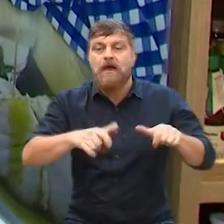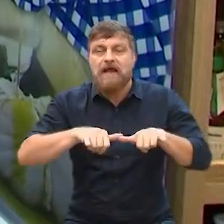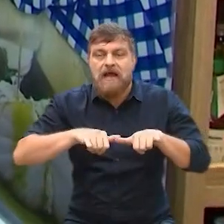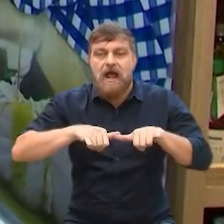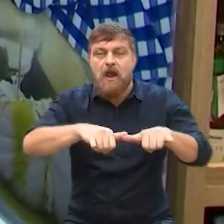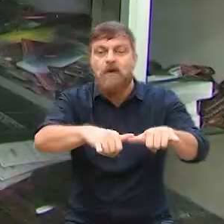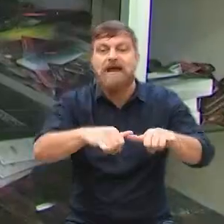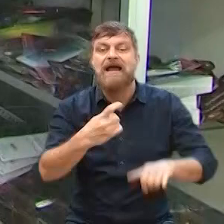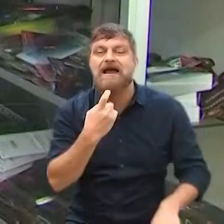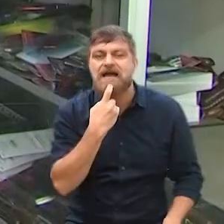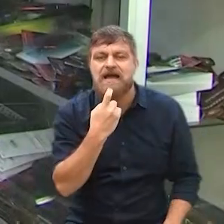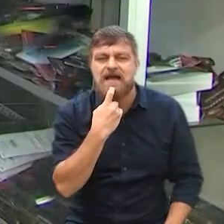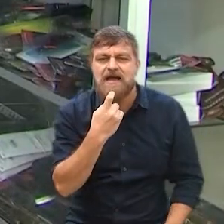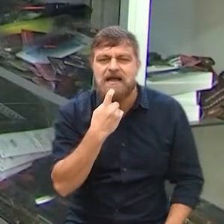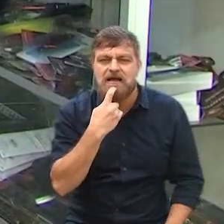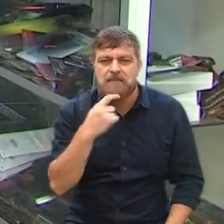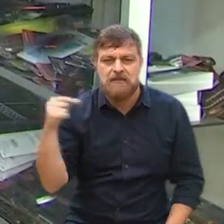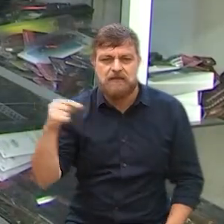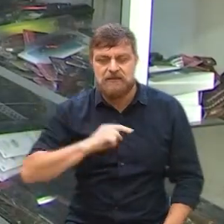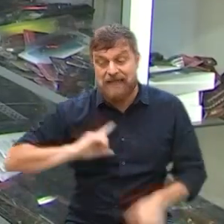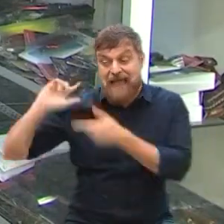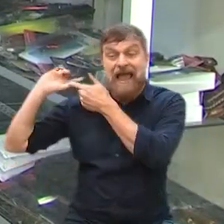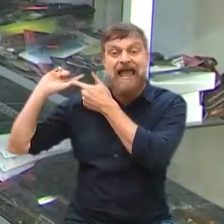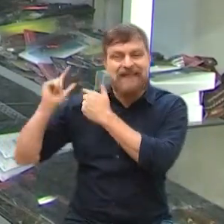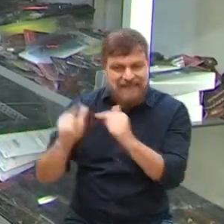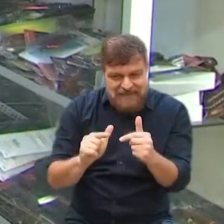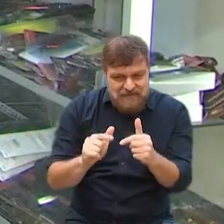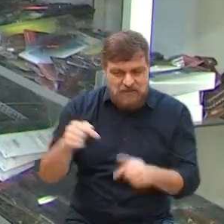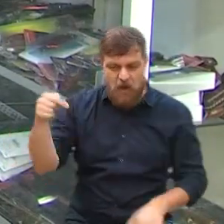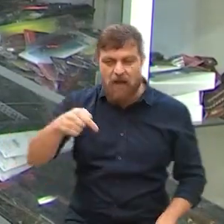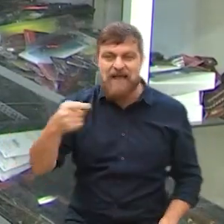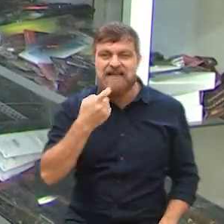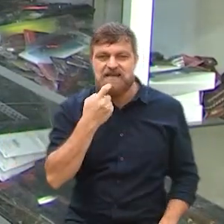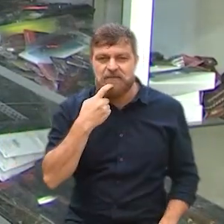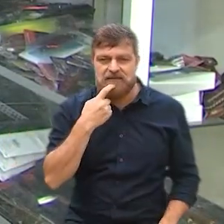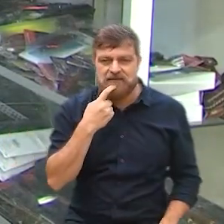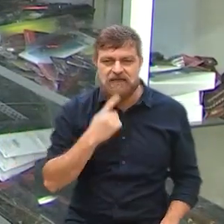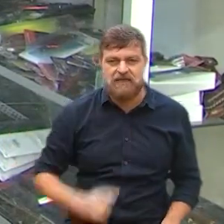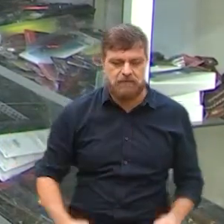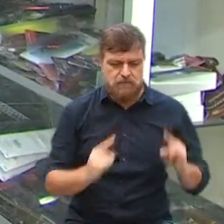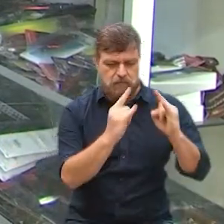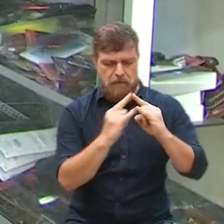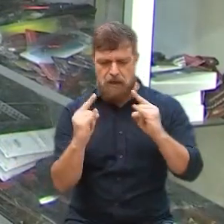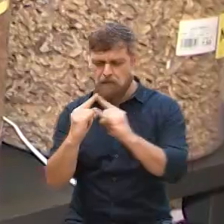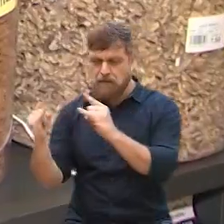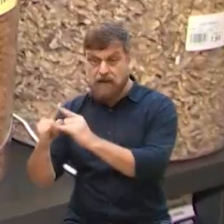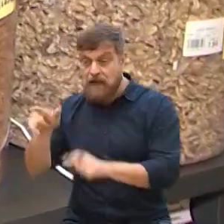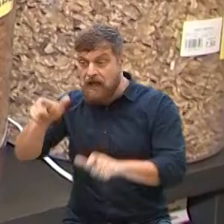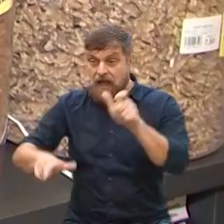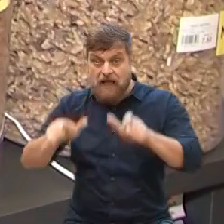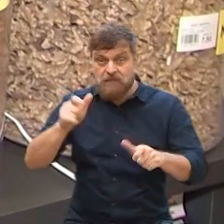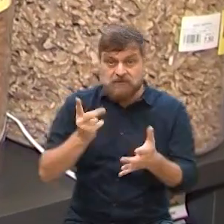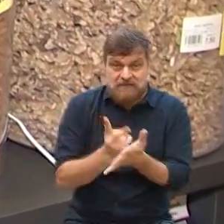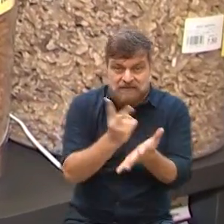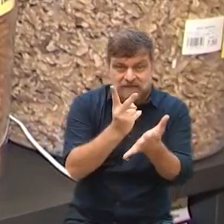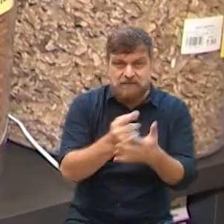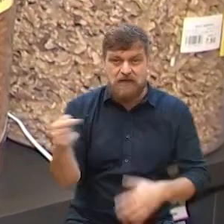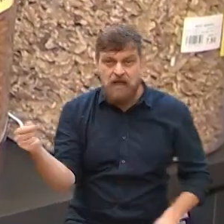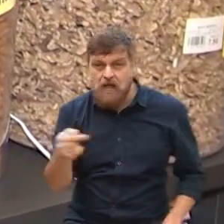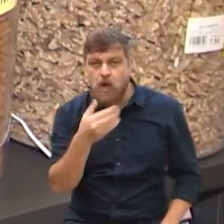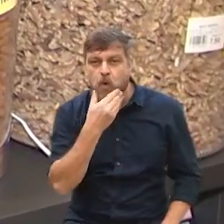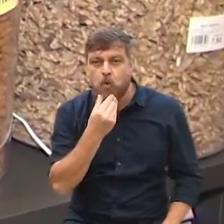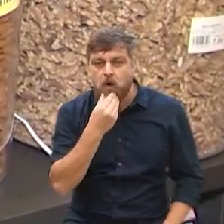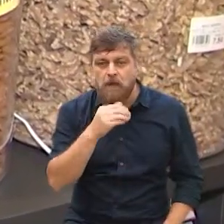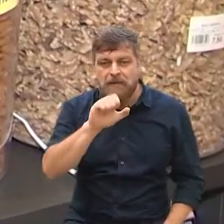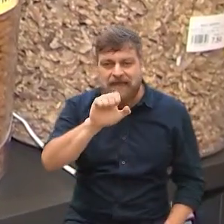Mercado Campineiro, um local tradicional da cidade que une boxes e tem uma clientela cativa. É aqui que o Eric lembra